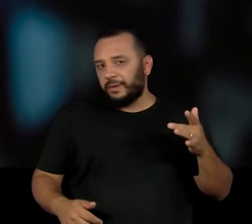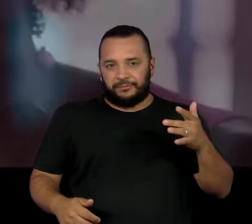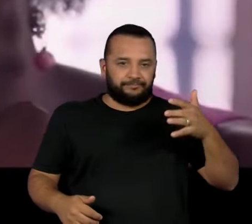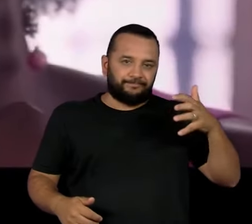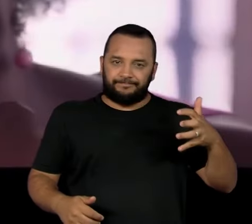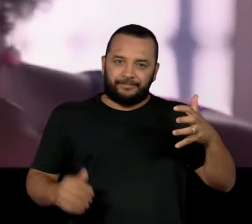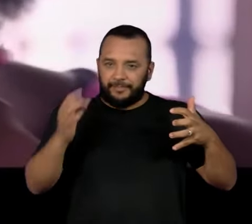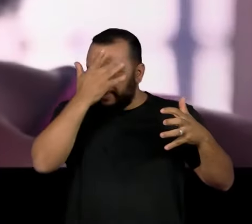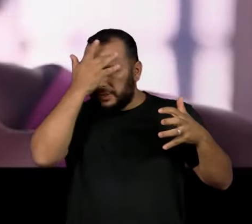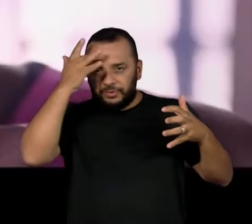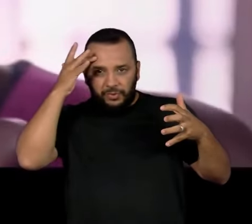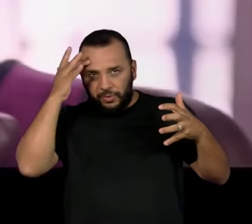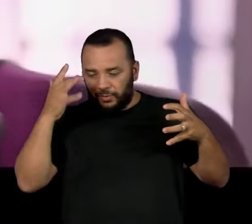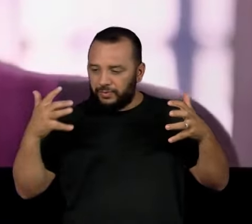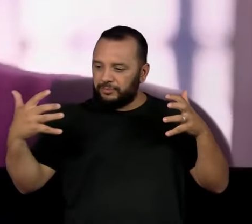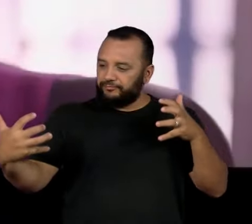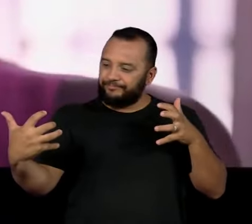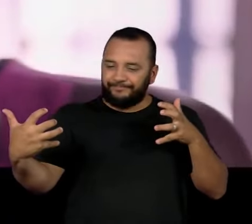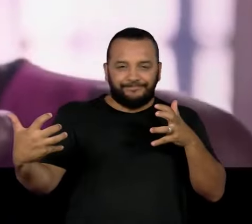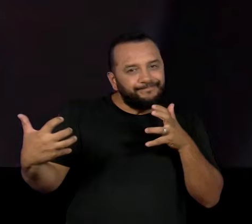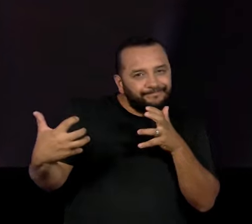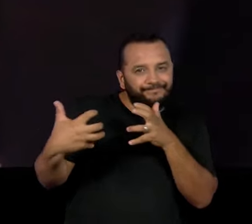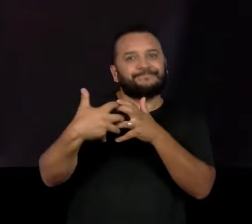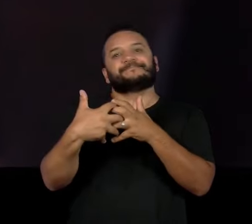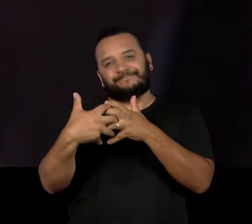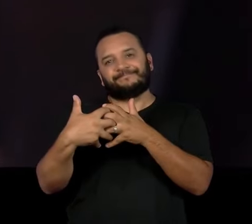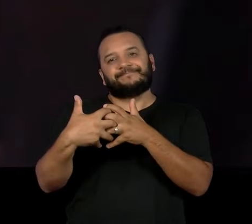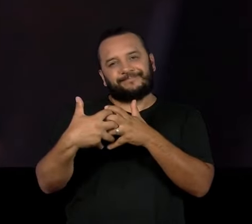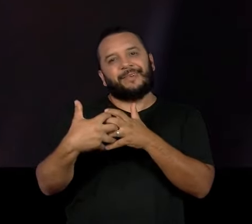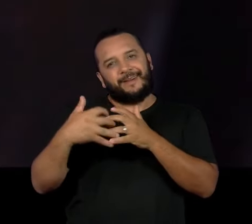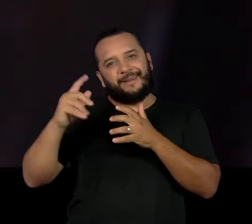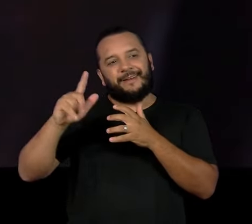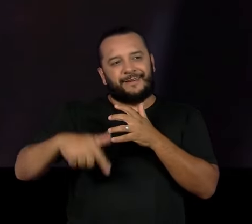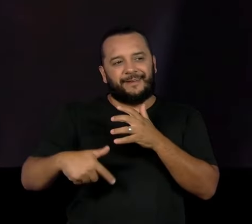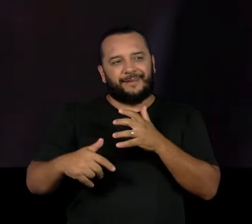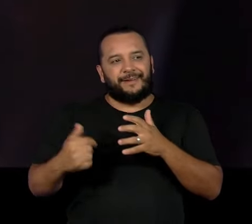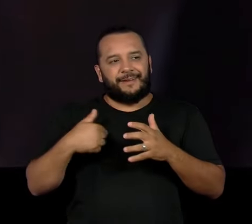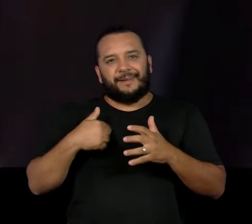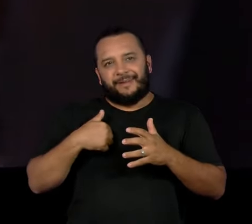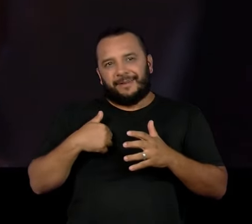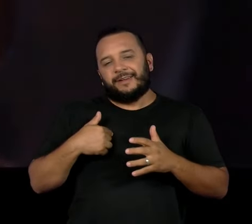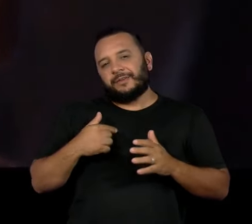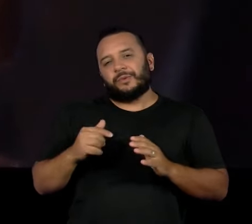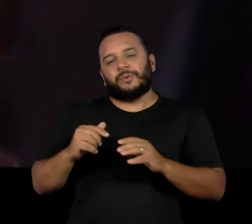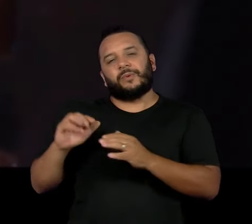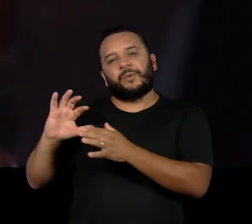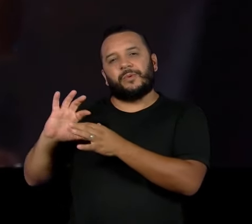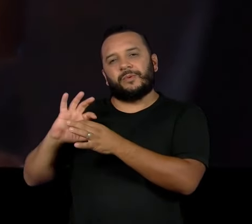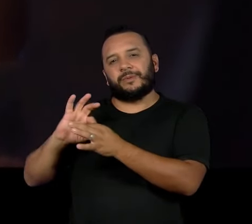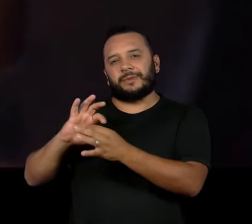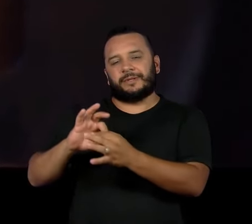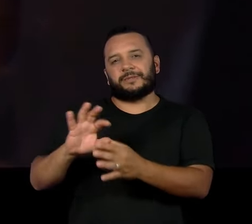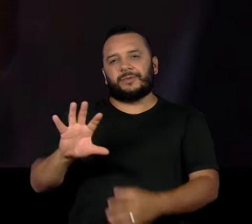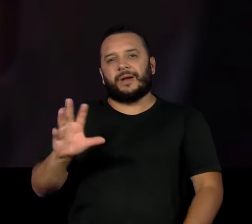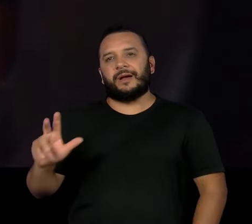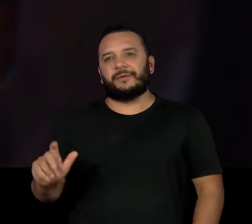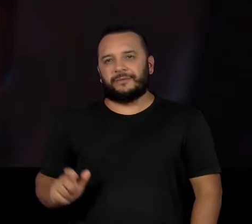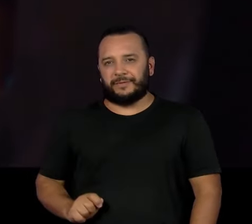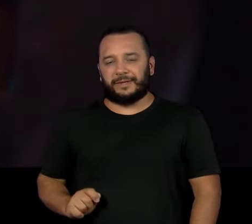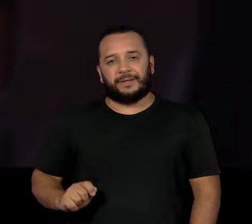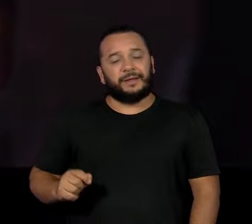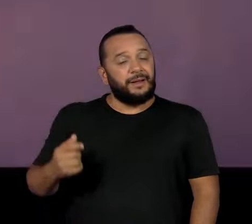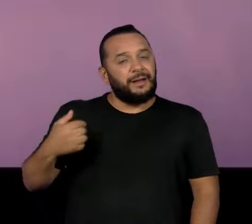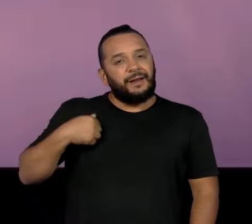é tudo, no contexto africano é mais frequente a ideia de que podemos